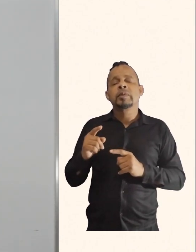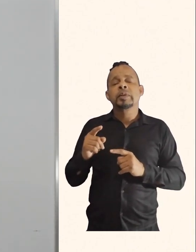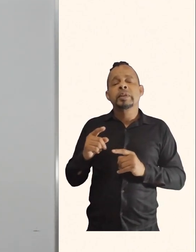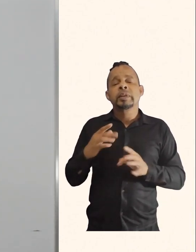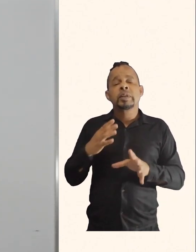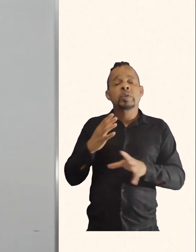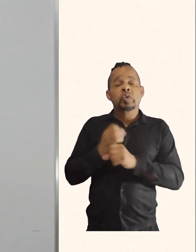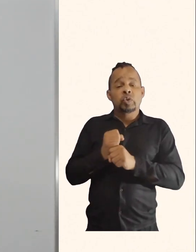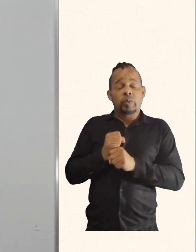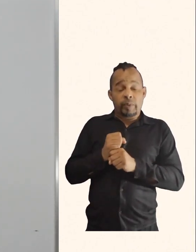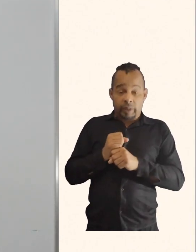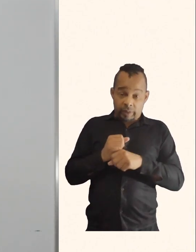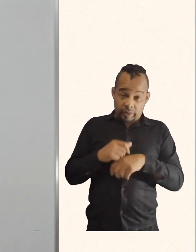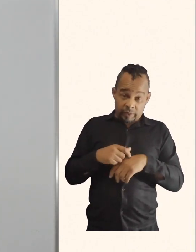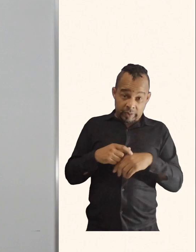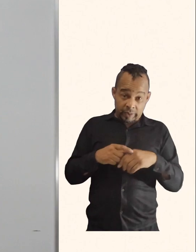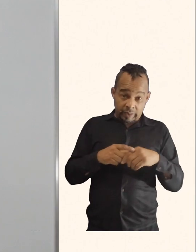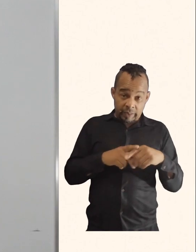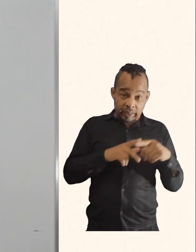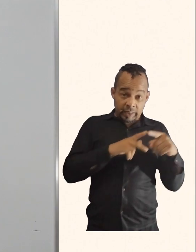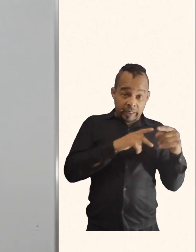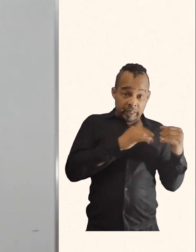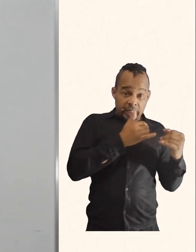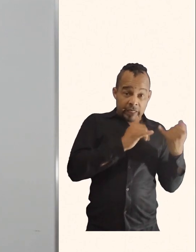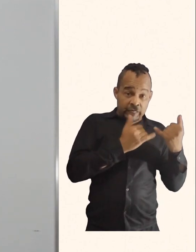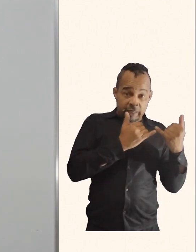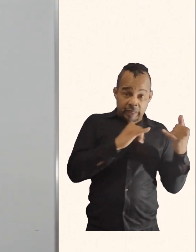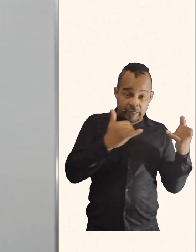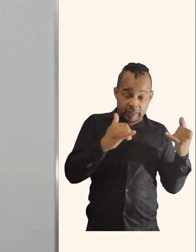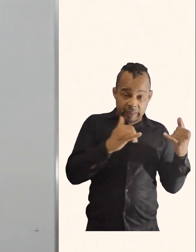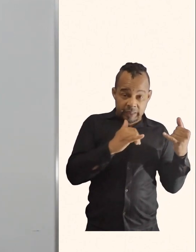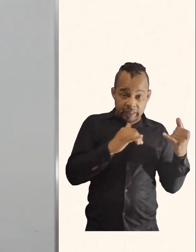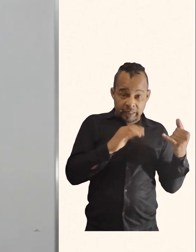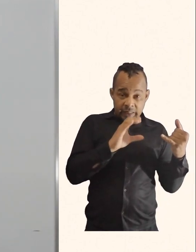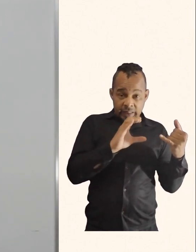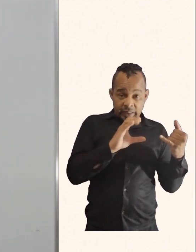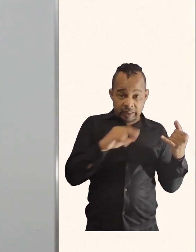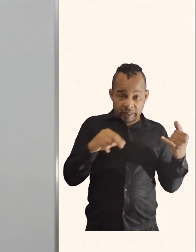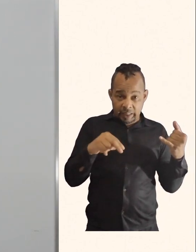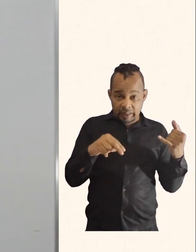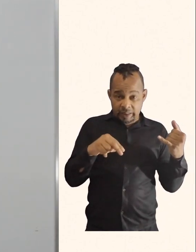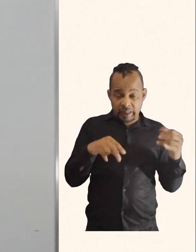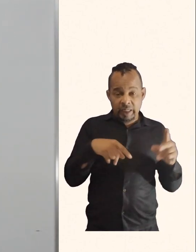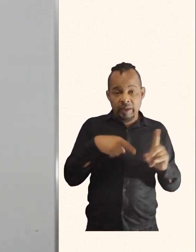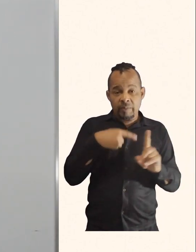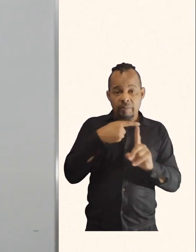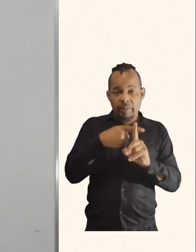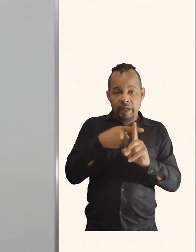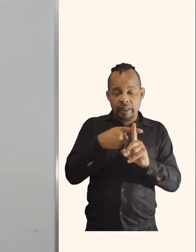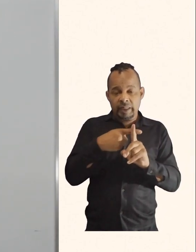sendo a soma da energia cinética com a energia